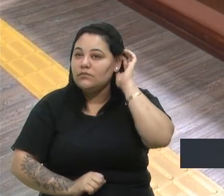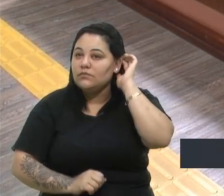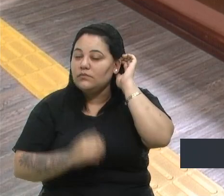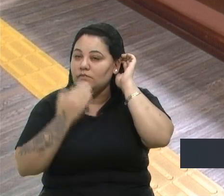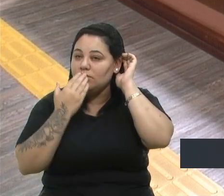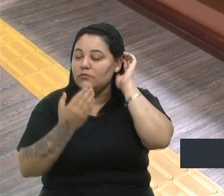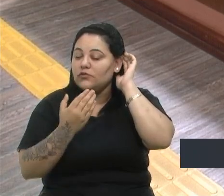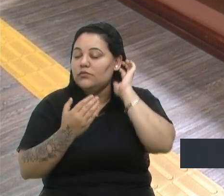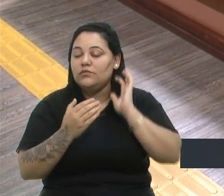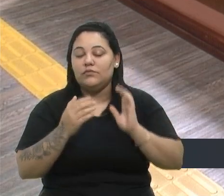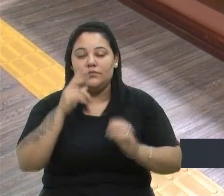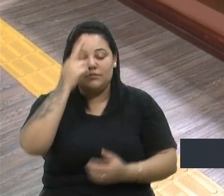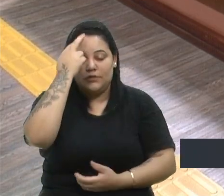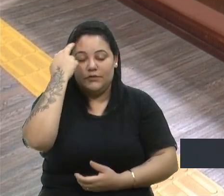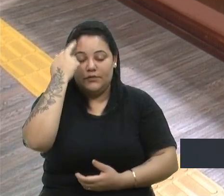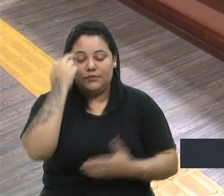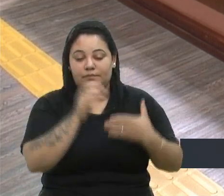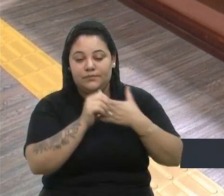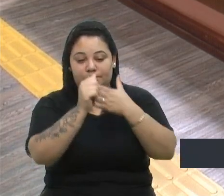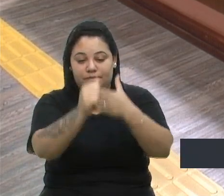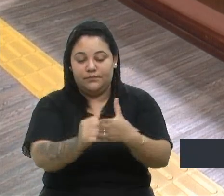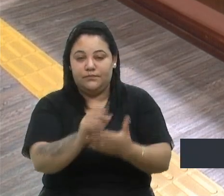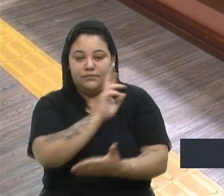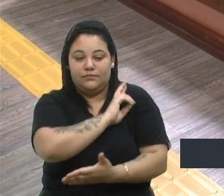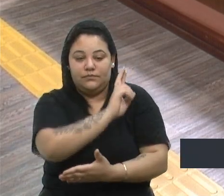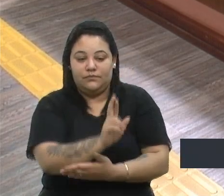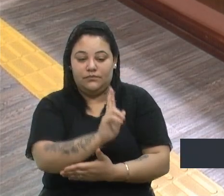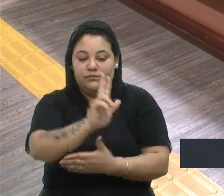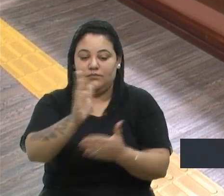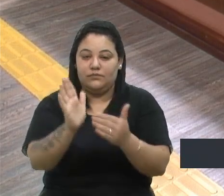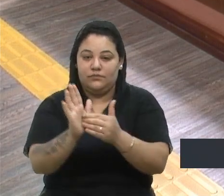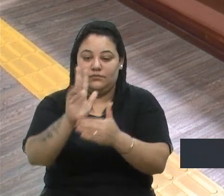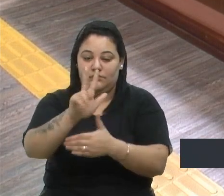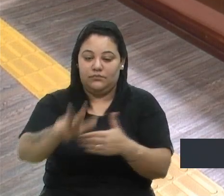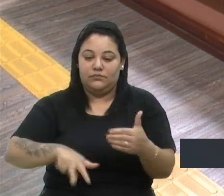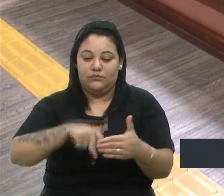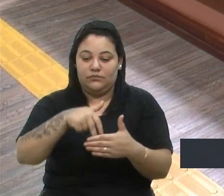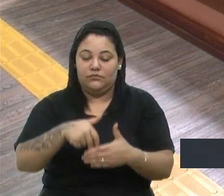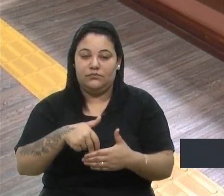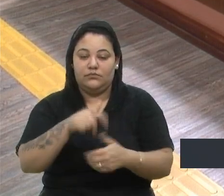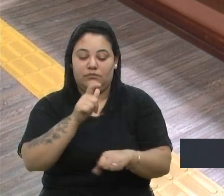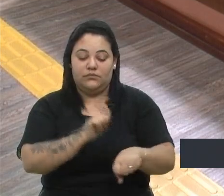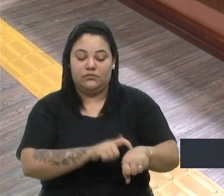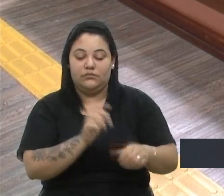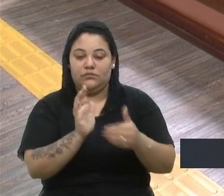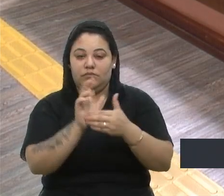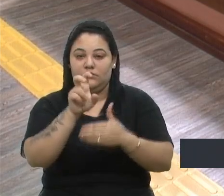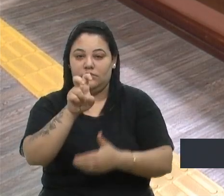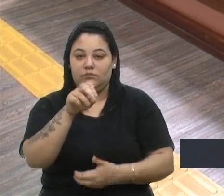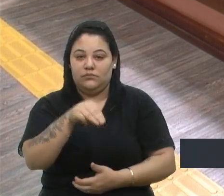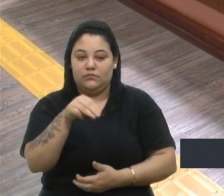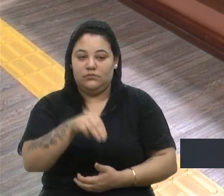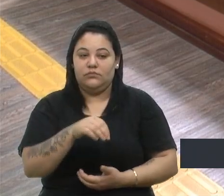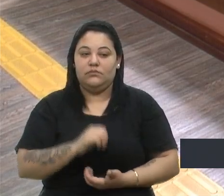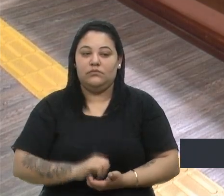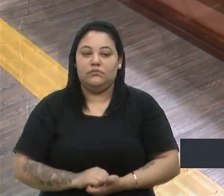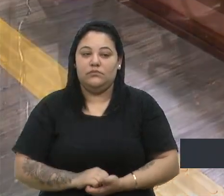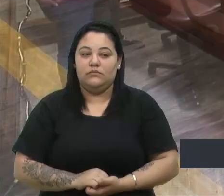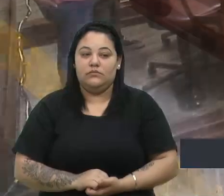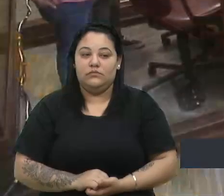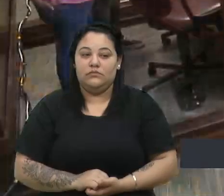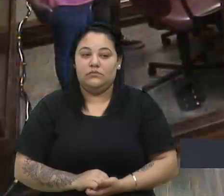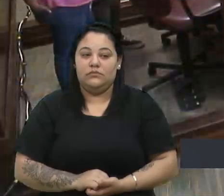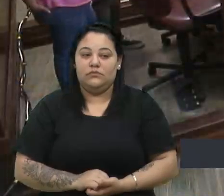Solicito o vereador Rafael Bueno, que acompanha o representante da Parada Livre até a tribuna pelo tempo de até 5 minutos.